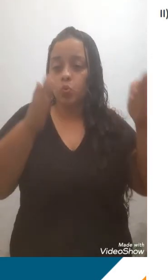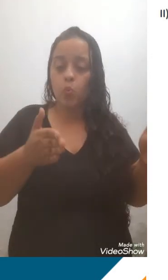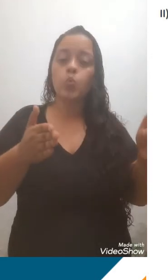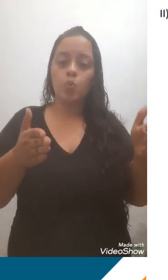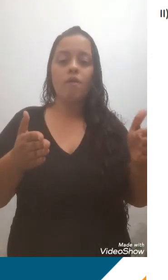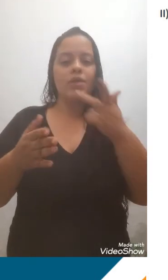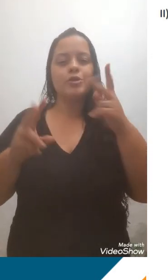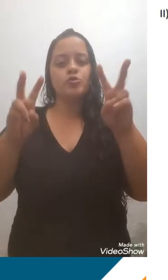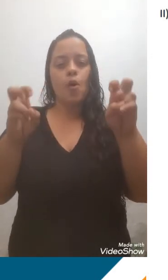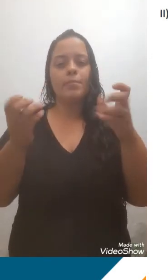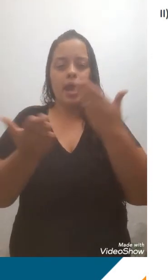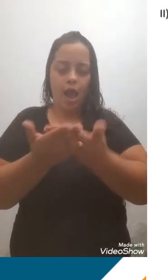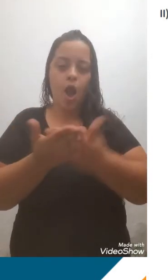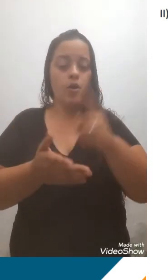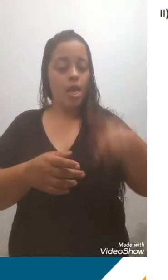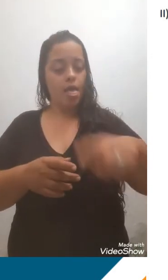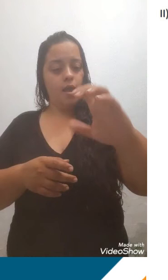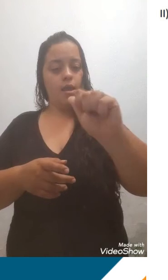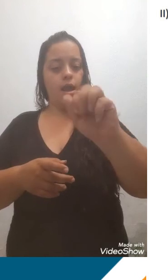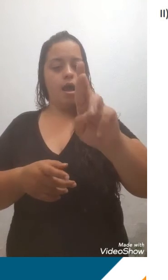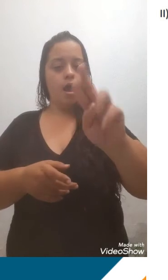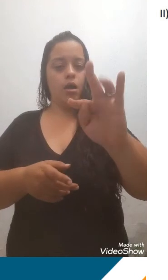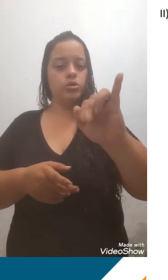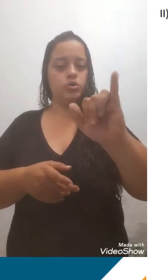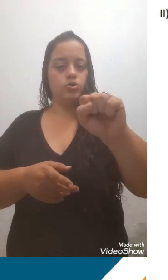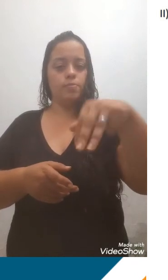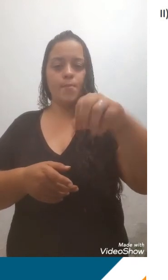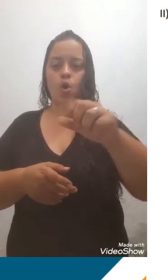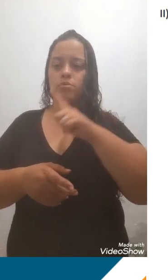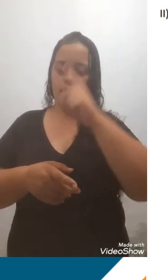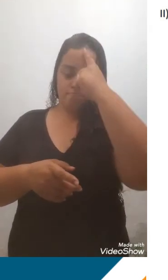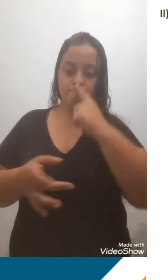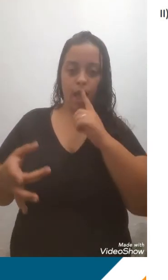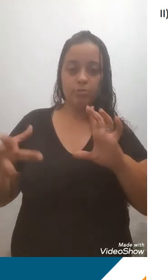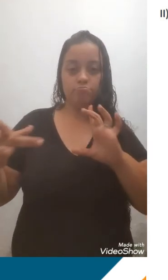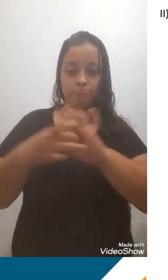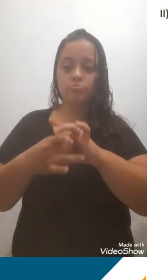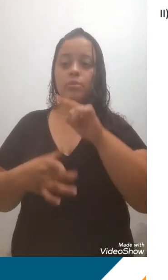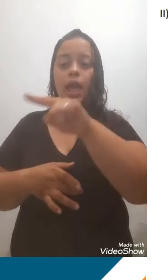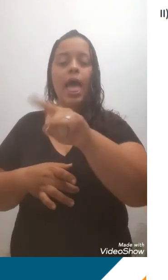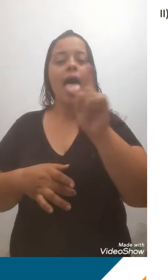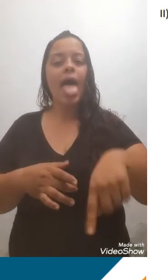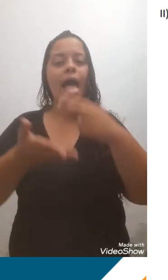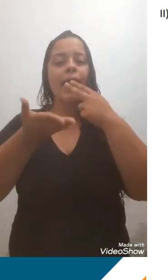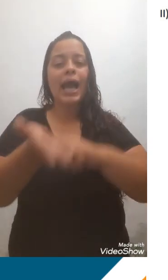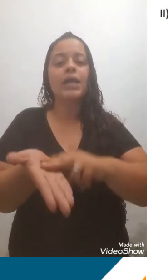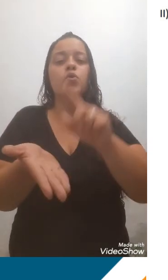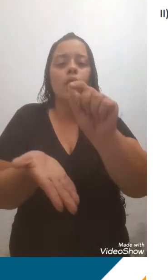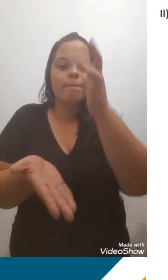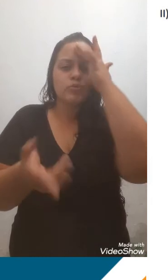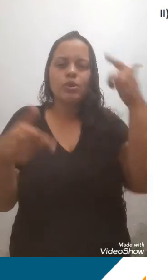na nossa aula é o cartismo, né? A gente pode ver nessa charge, né? O cartismo ele foi uma carta de